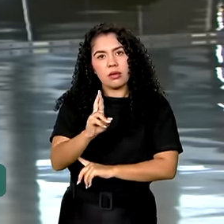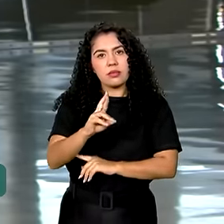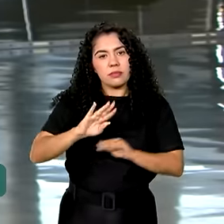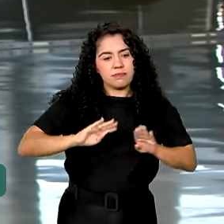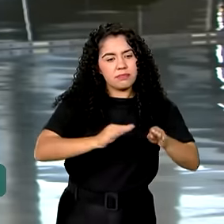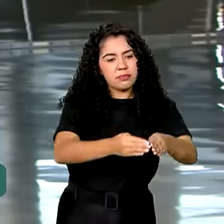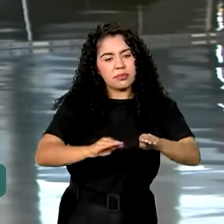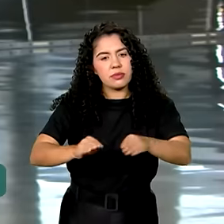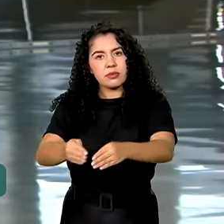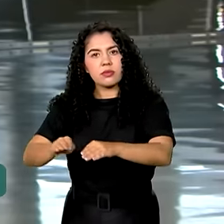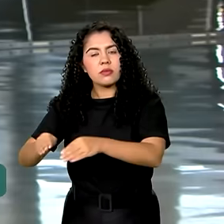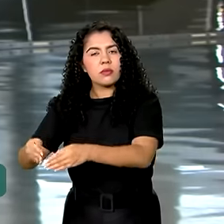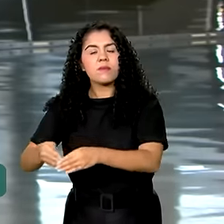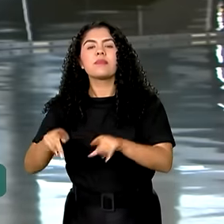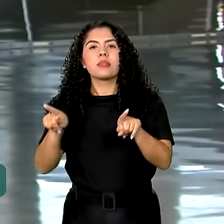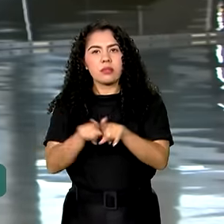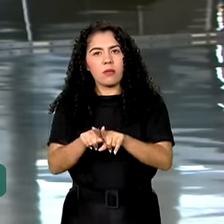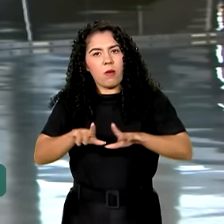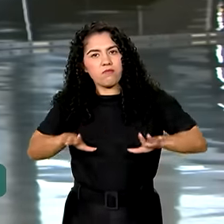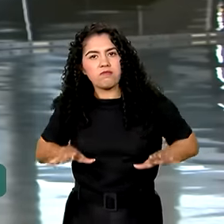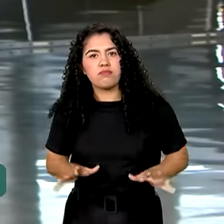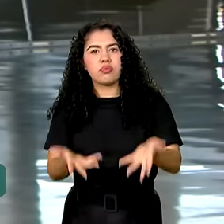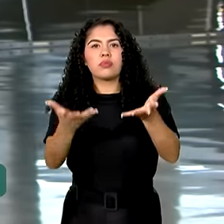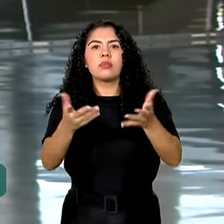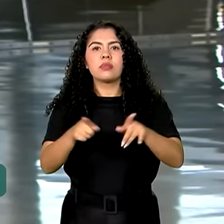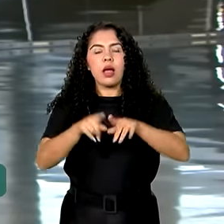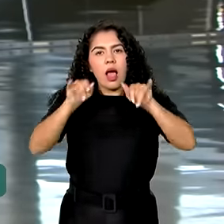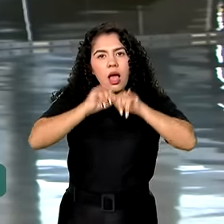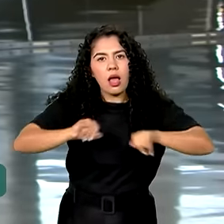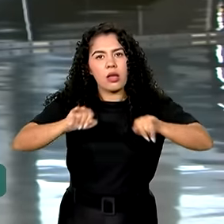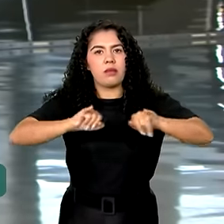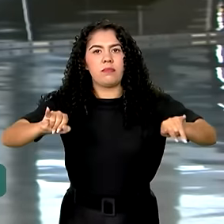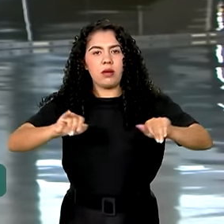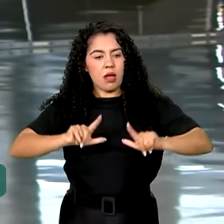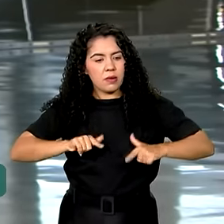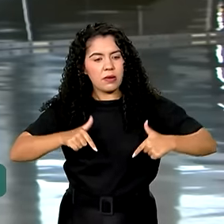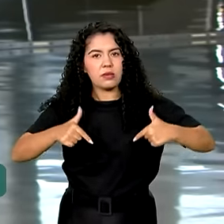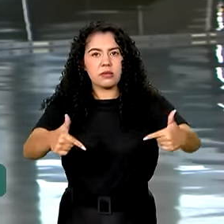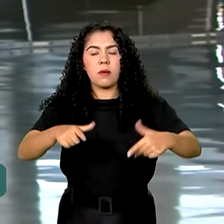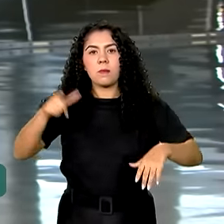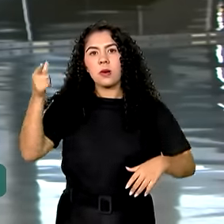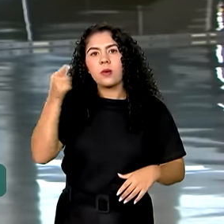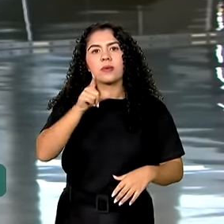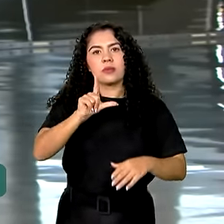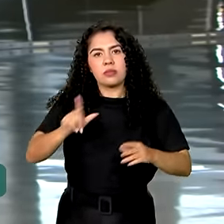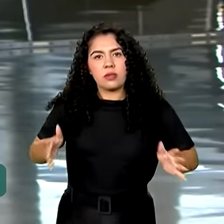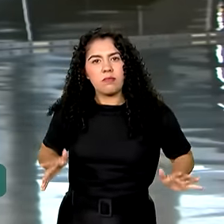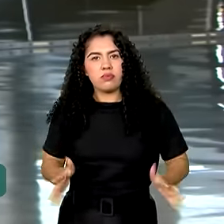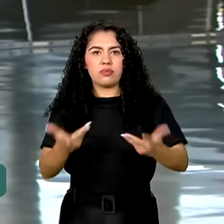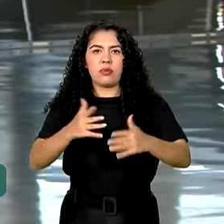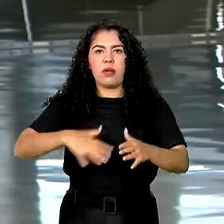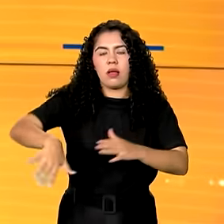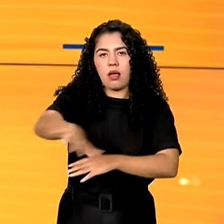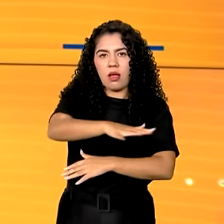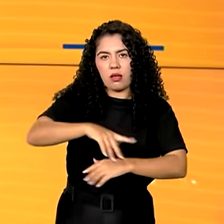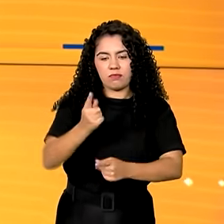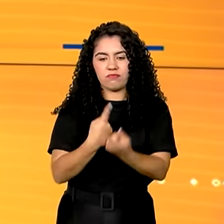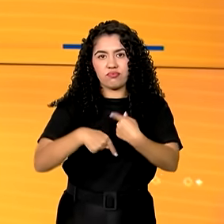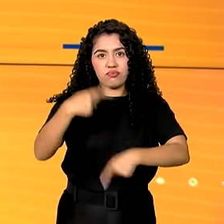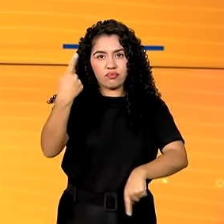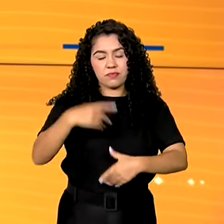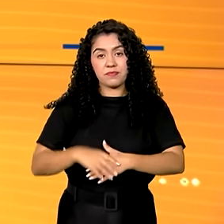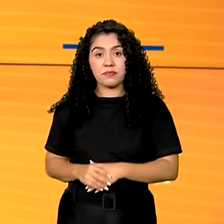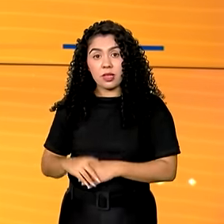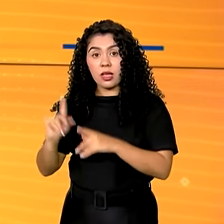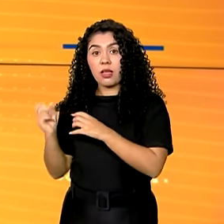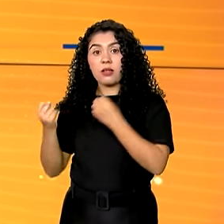especiais e está promovendo campanhas e ações para apoiar a recuperação do setor no estado. E